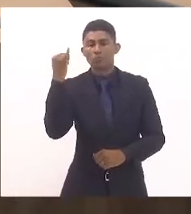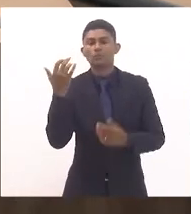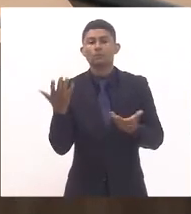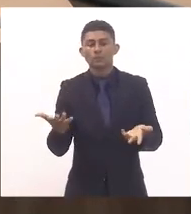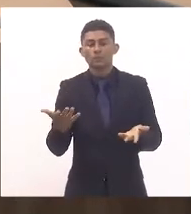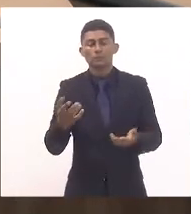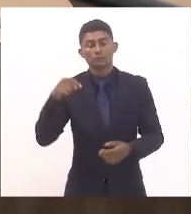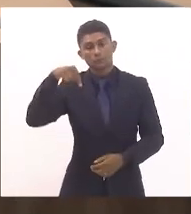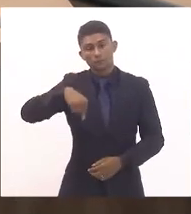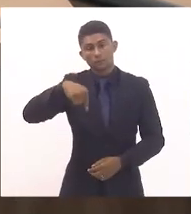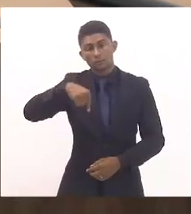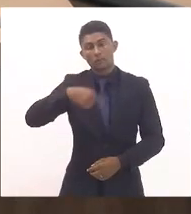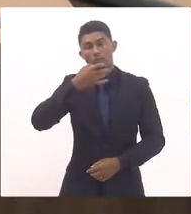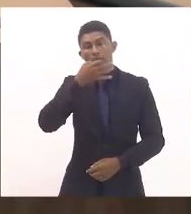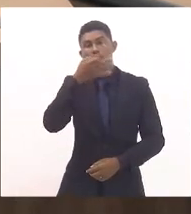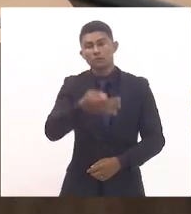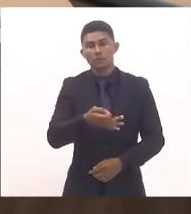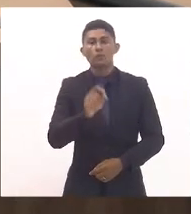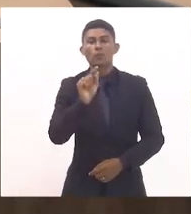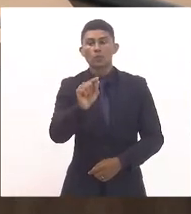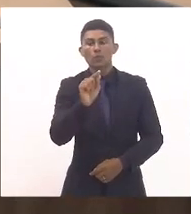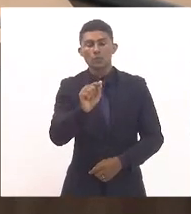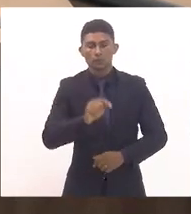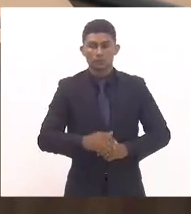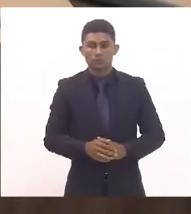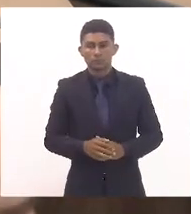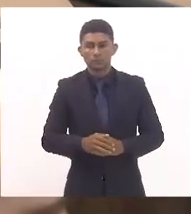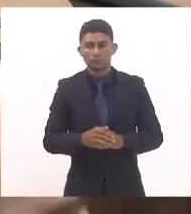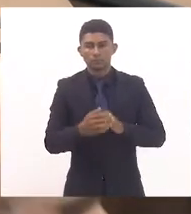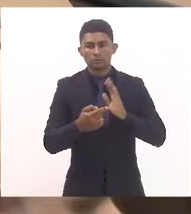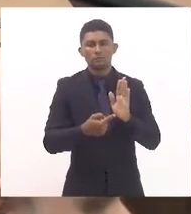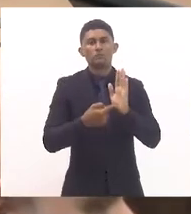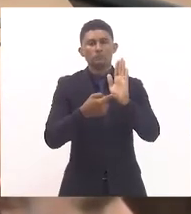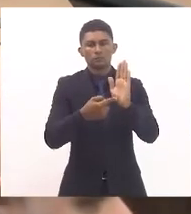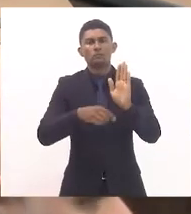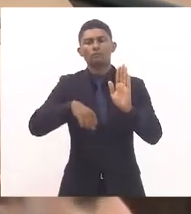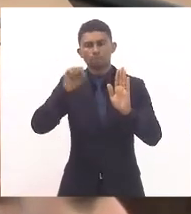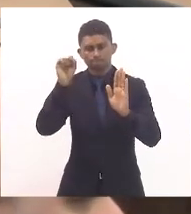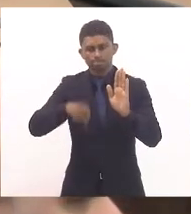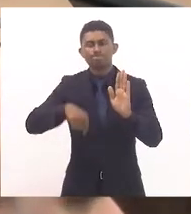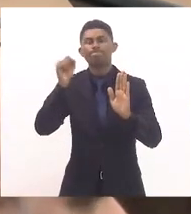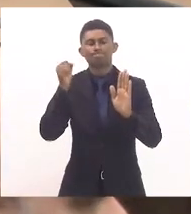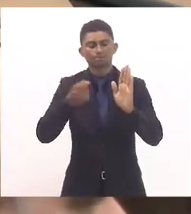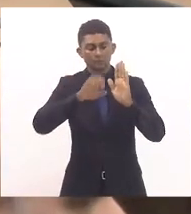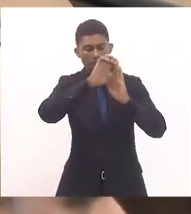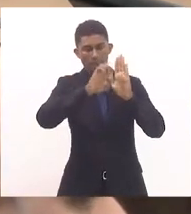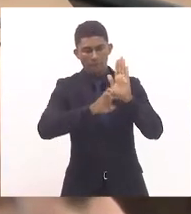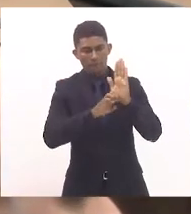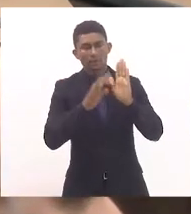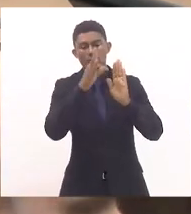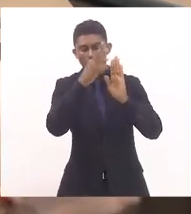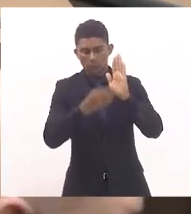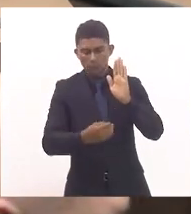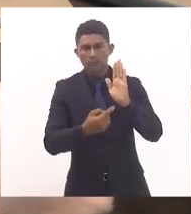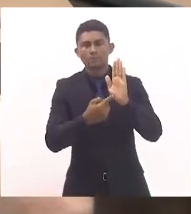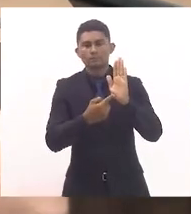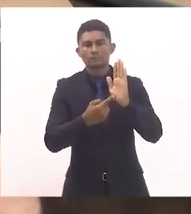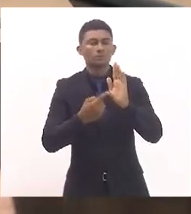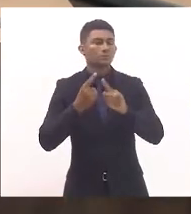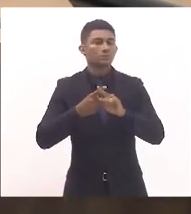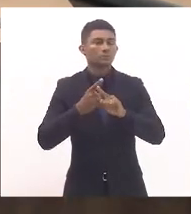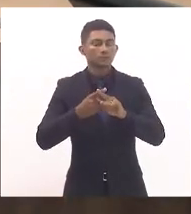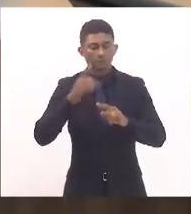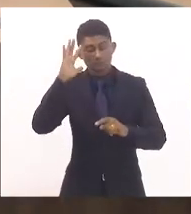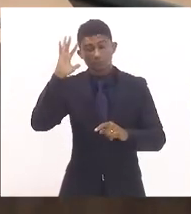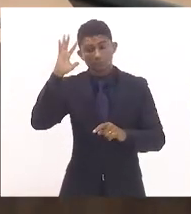parecer aqui da deputada traz o parecer favorável com emendas, pensando na